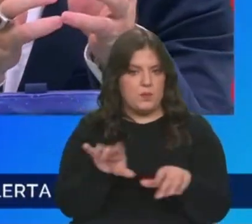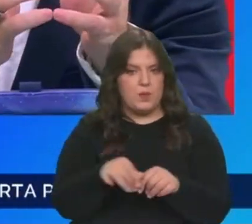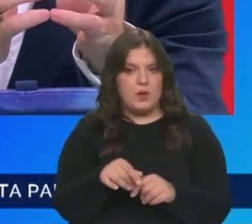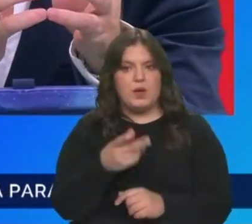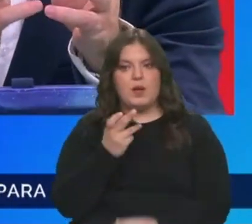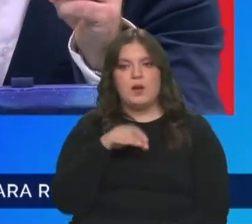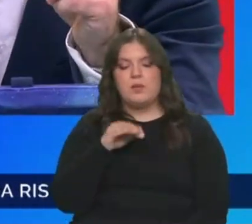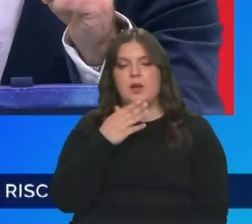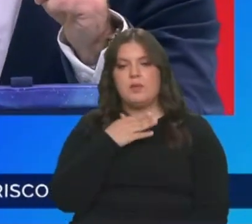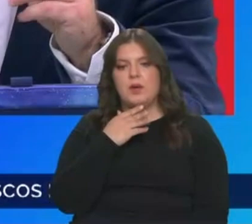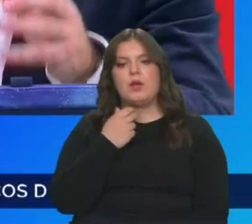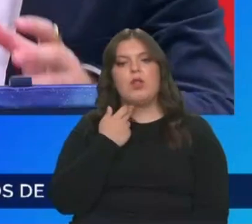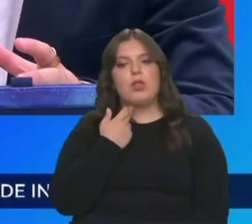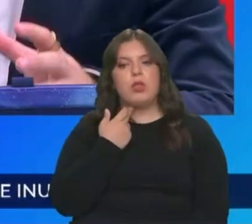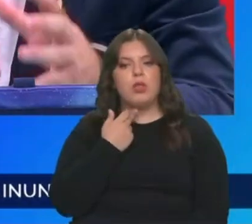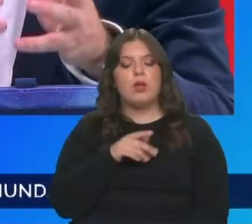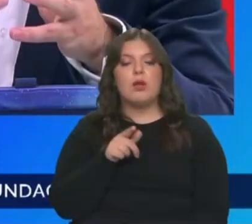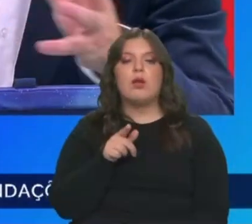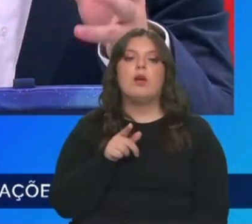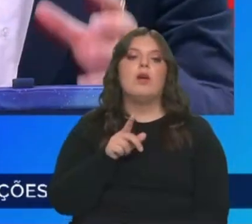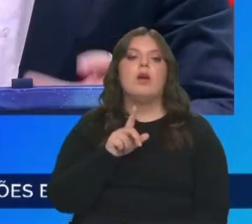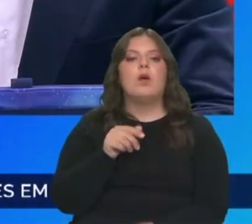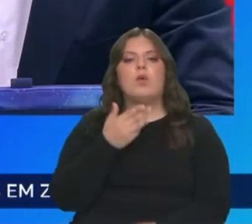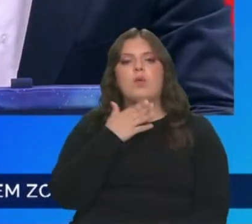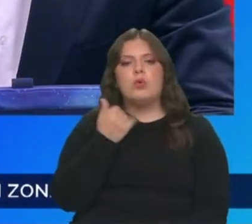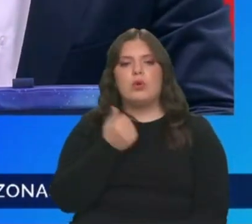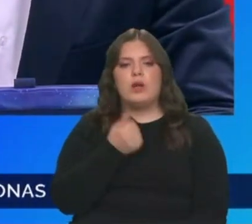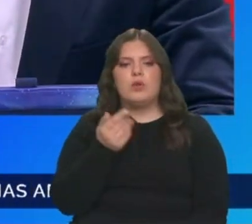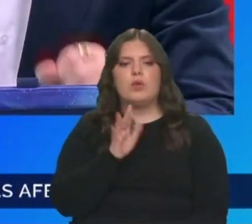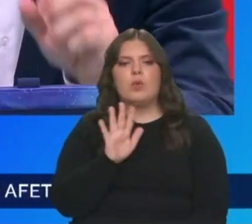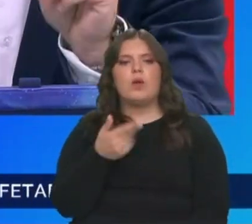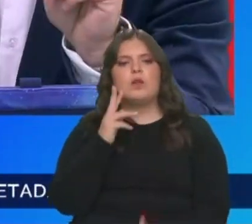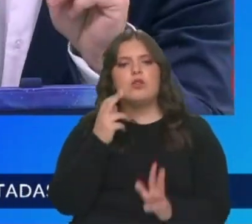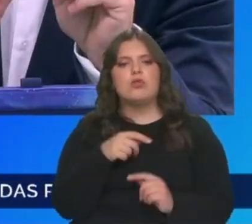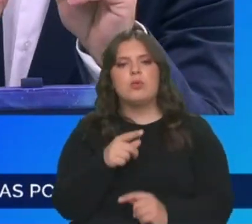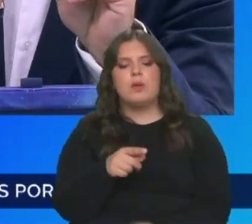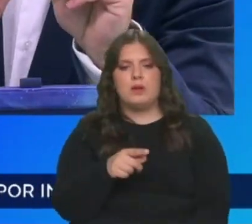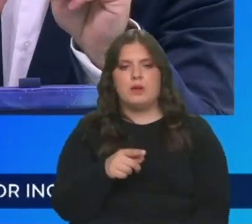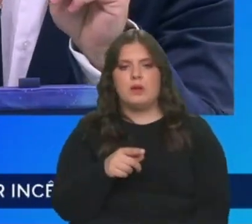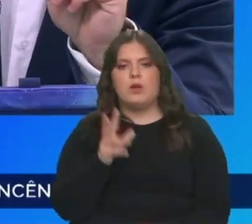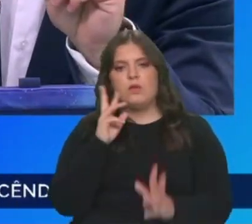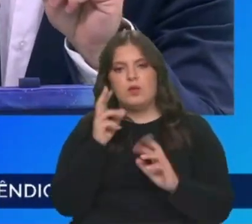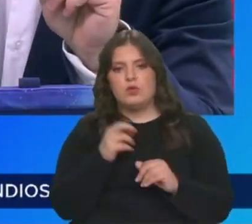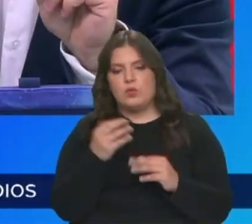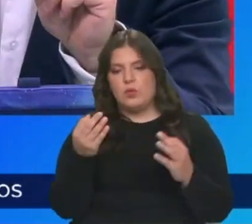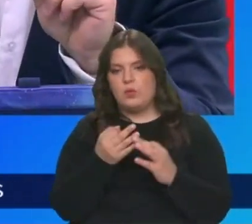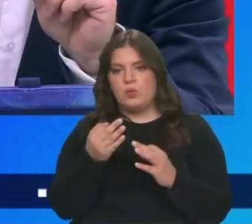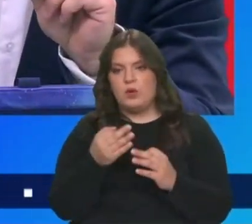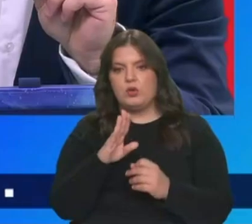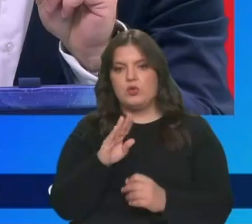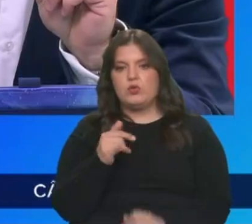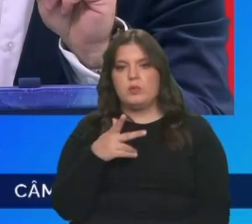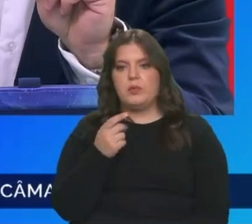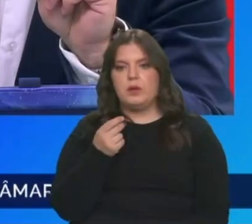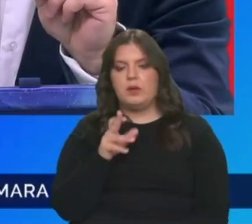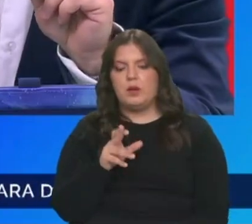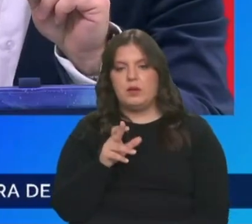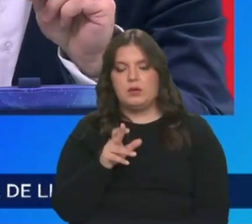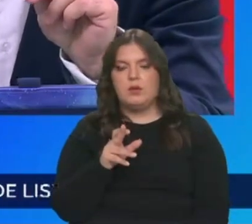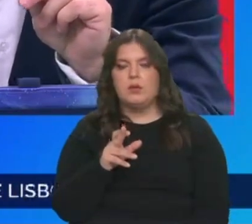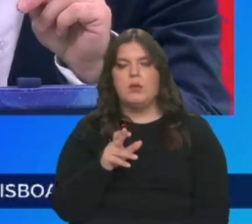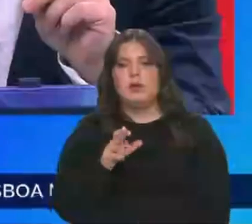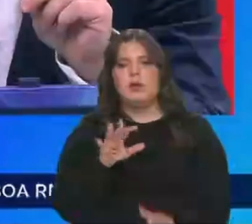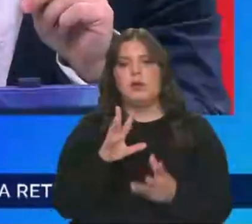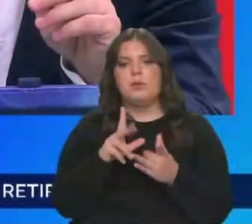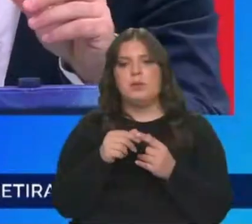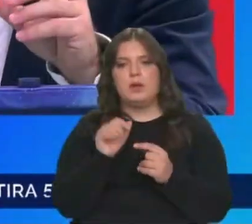anã branca pequenina. Qual é que é o bonito desta descoberta? Foi descoberto um Júpiter, um planeta de uma